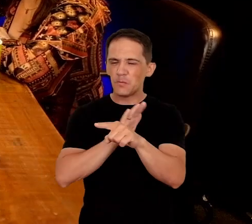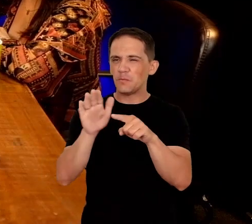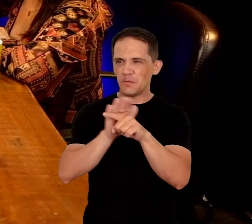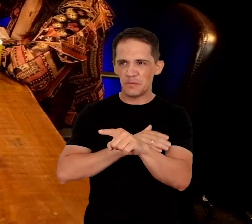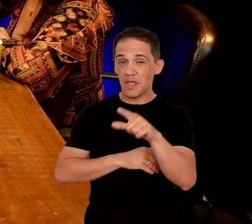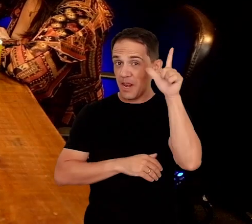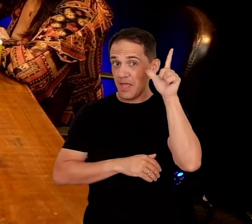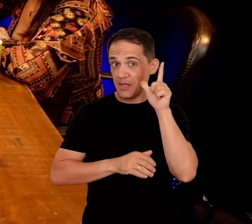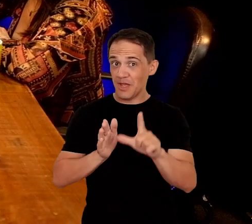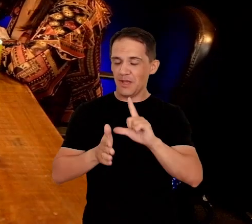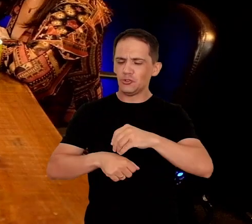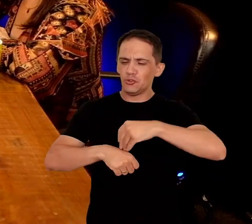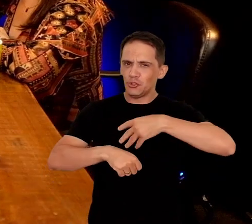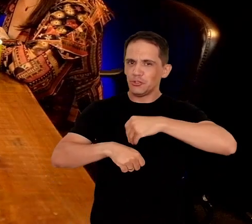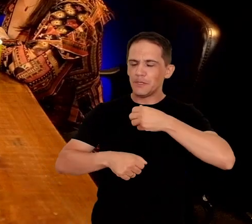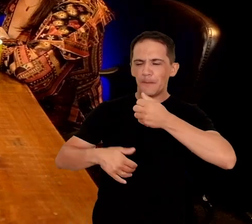dicas.